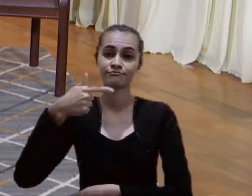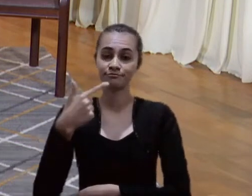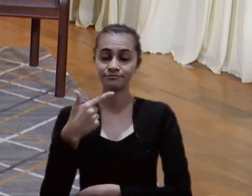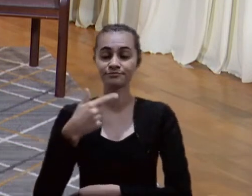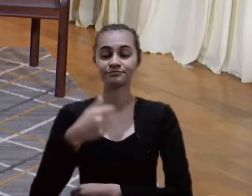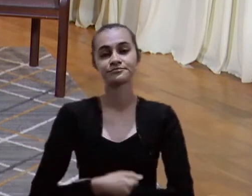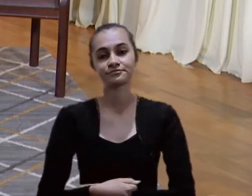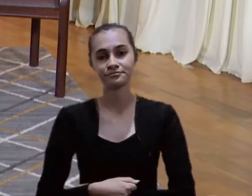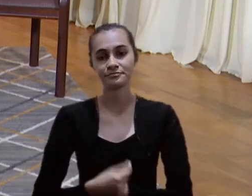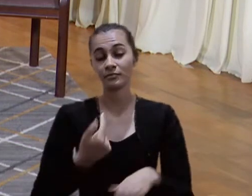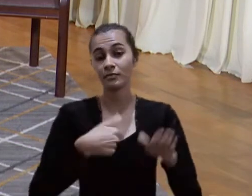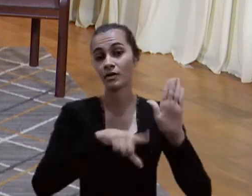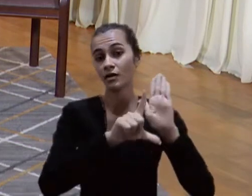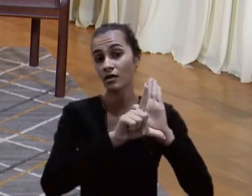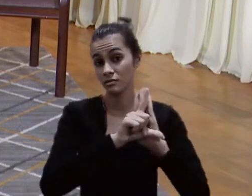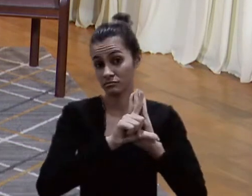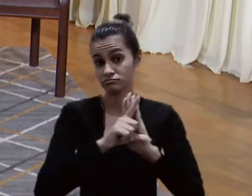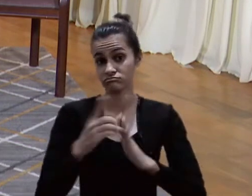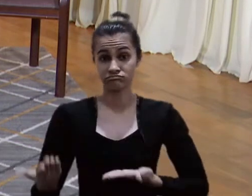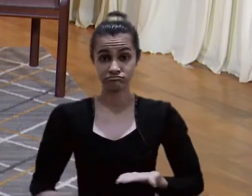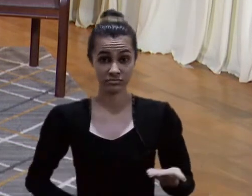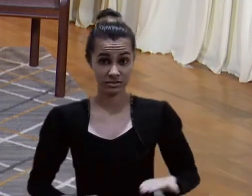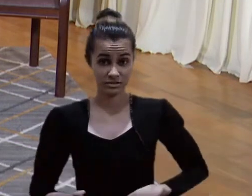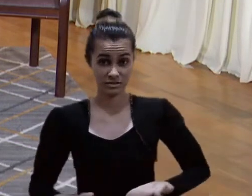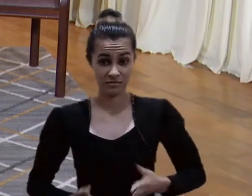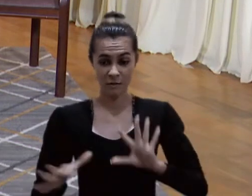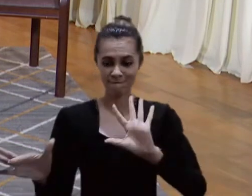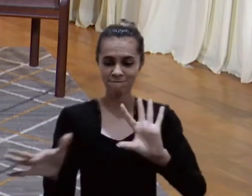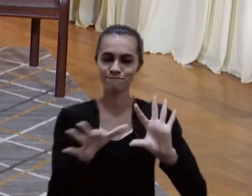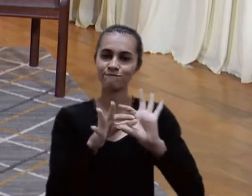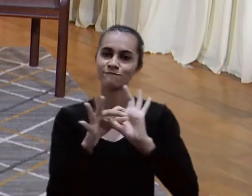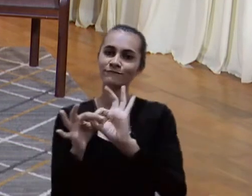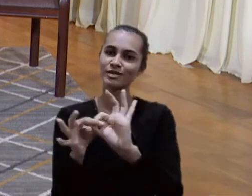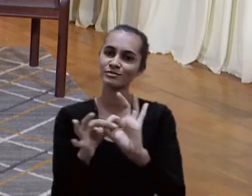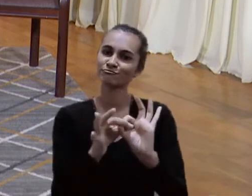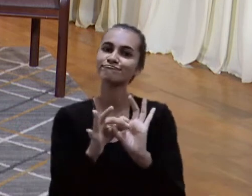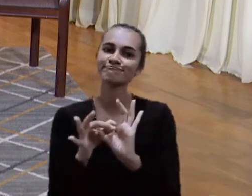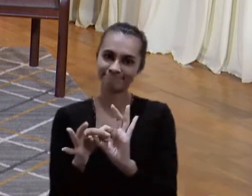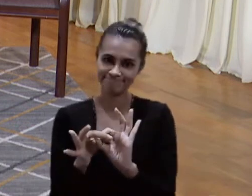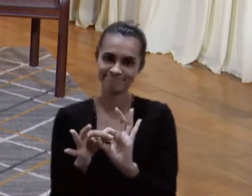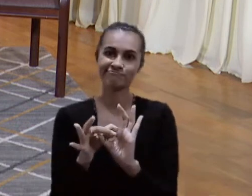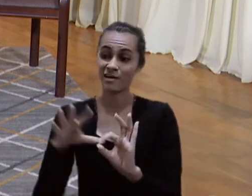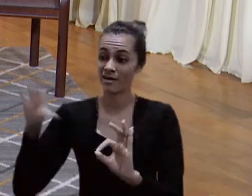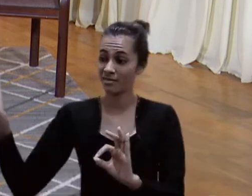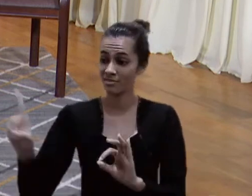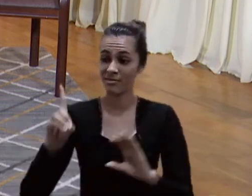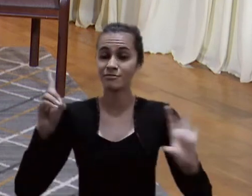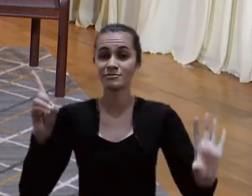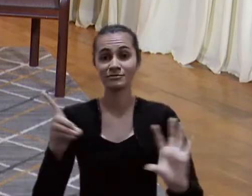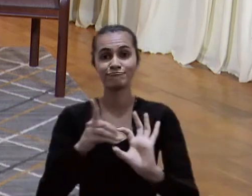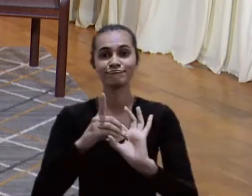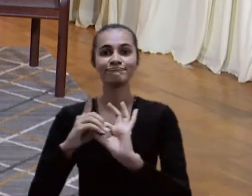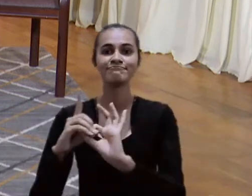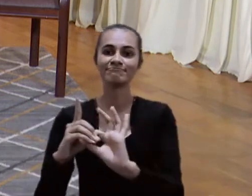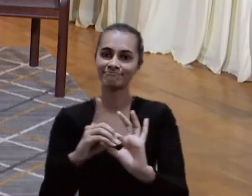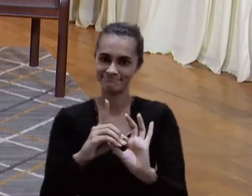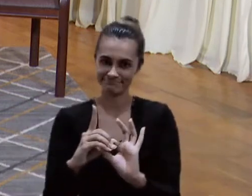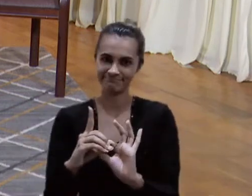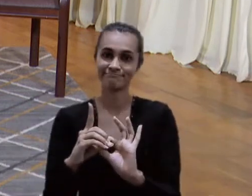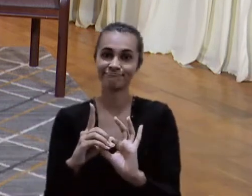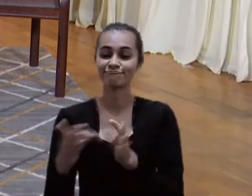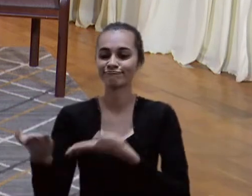servir torna-se o vínculo que nos liga a Deus e a nosso